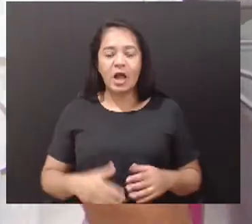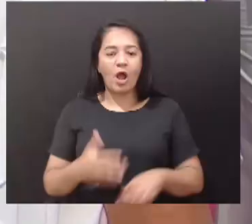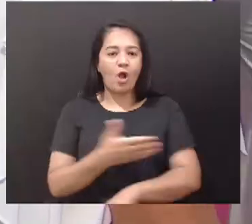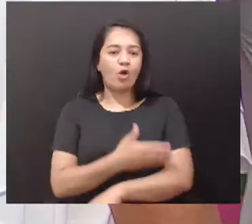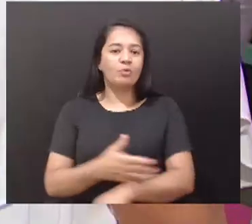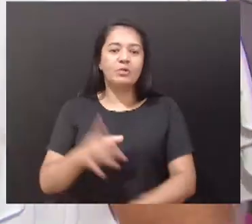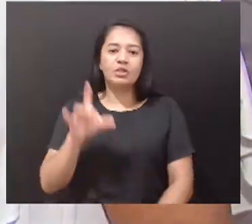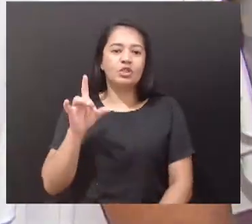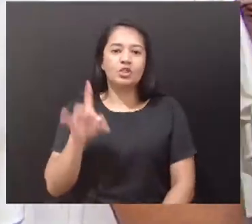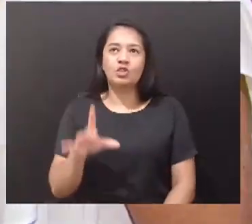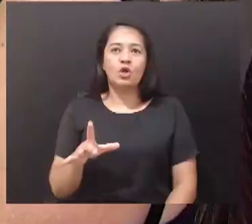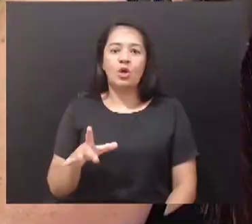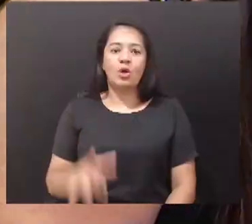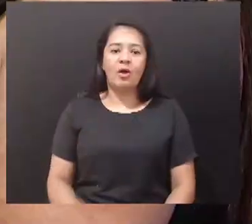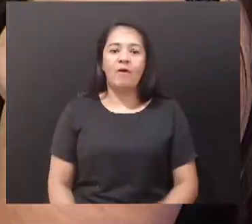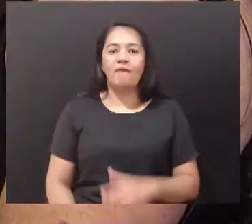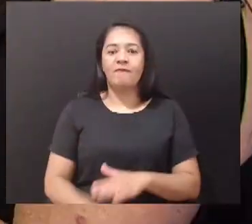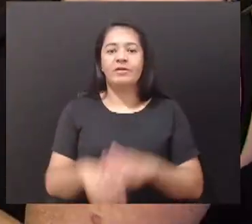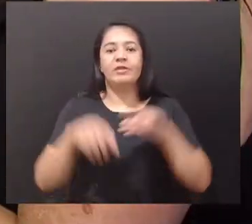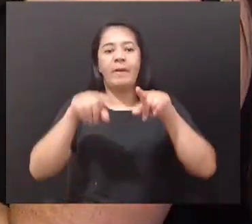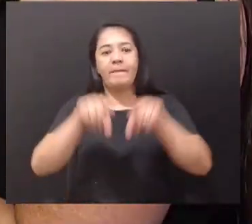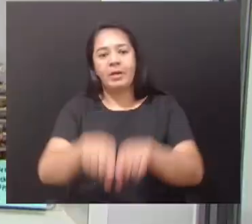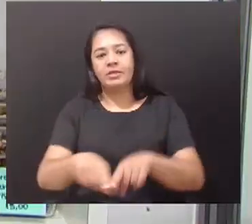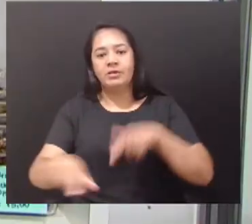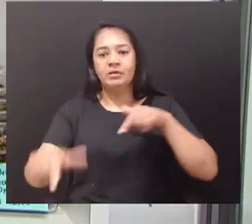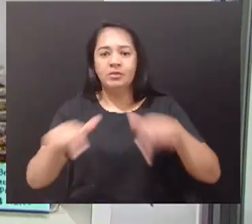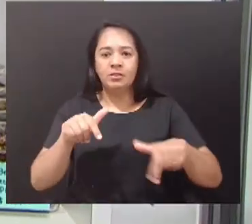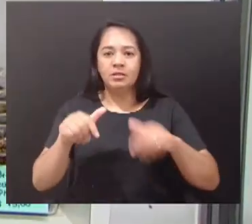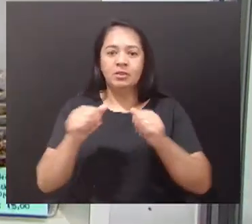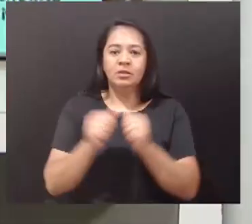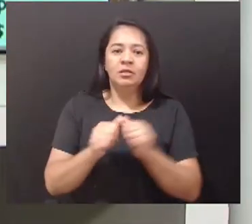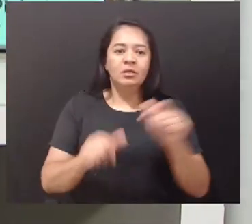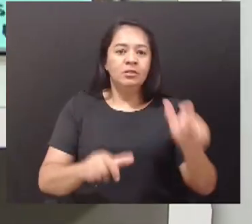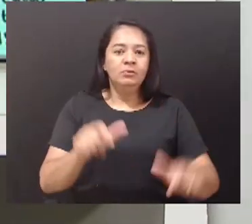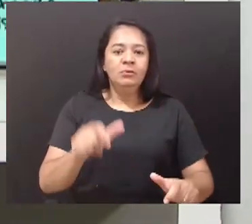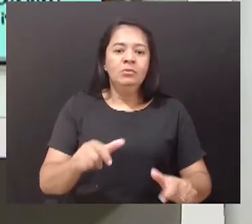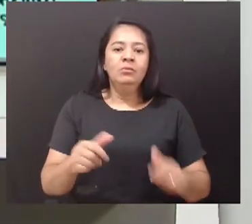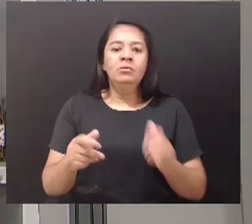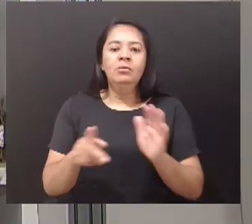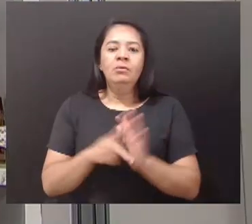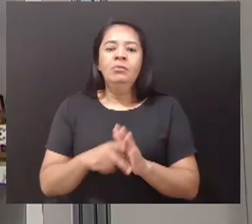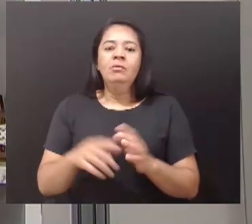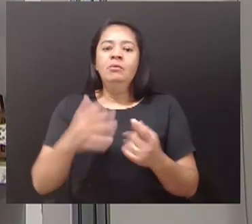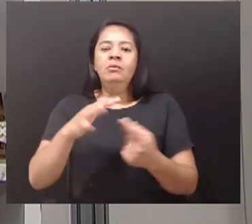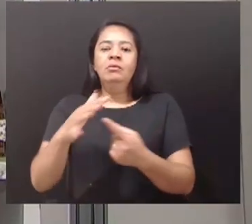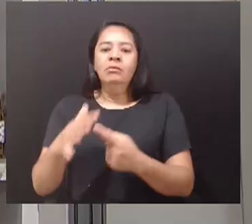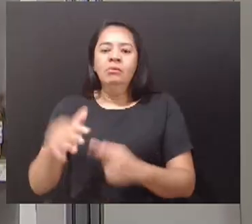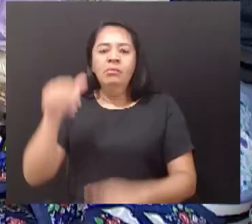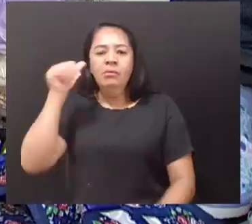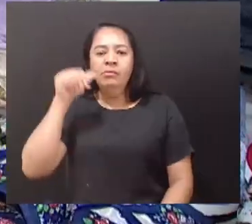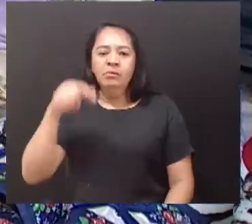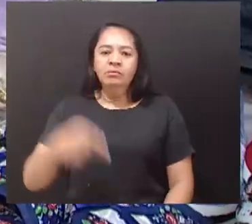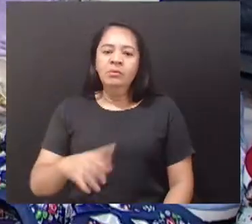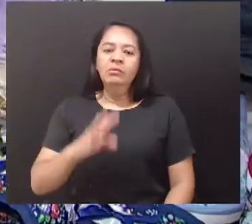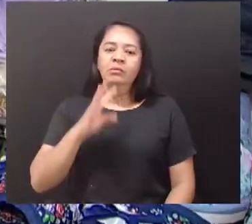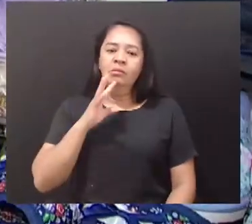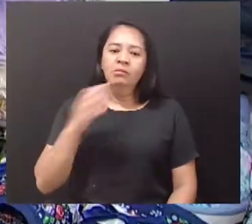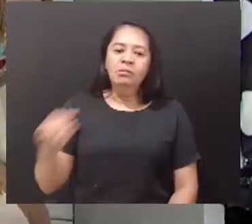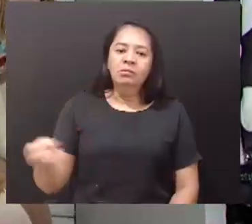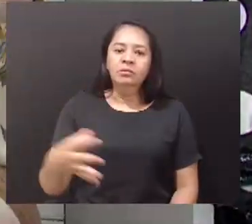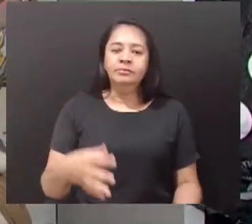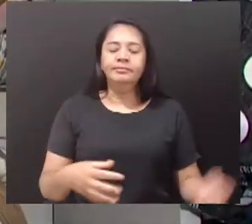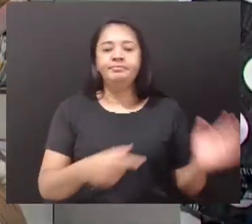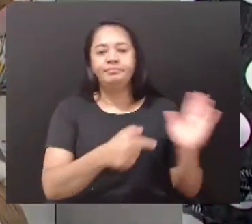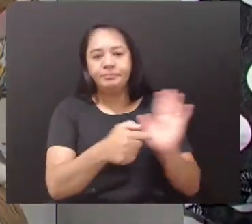a fazer parceria e trabalhar com as pessoas que fazem parte da Feira da Mulher Empreendedora. Aqui elas conhecem novos expositores, elas